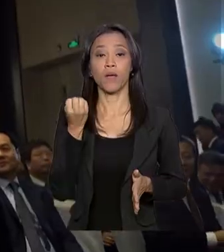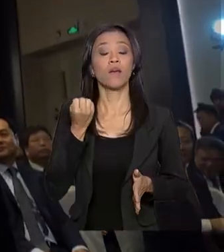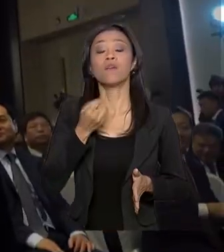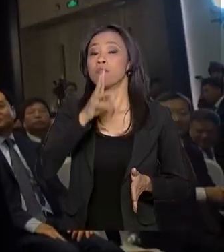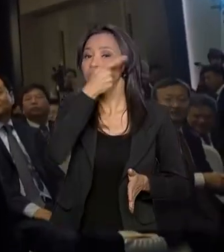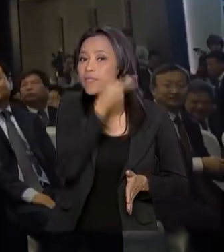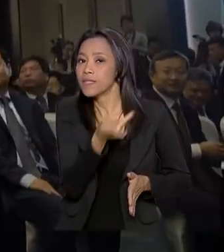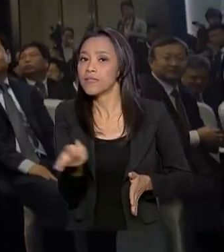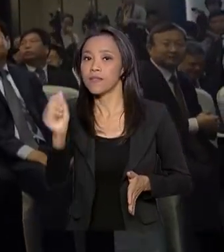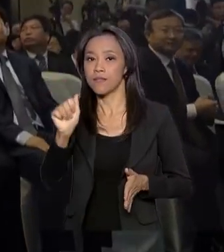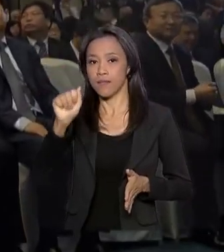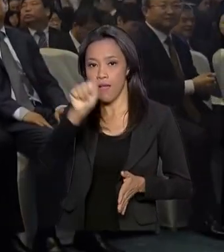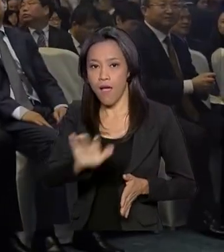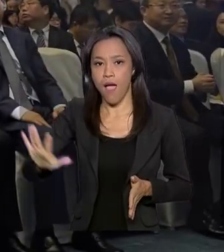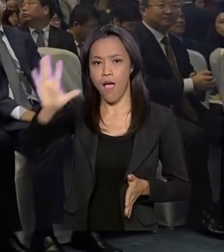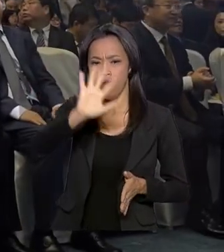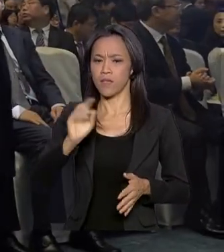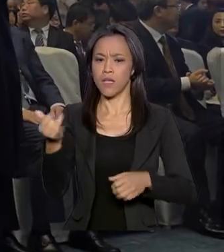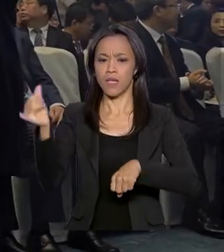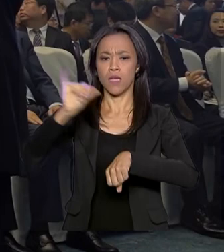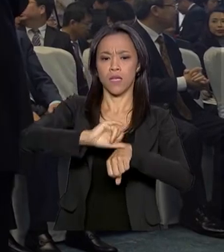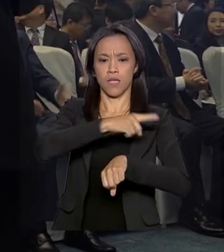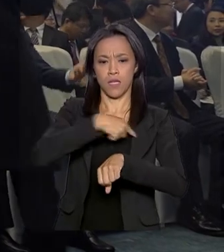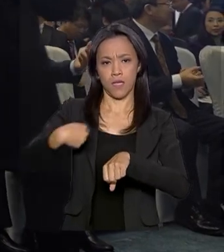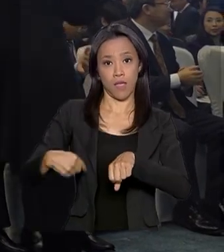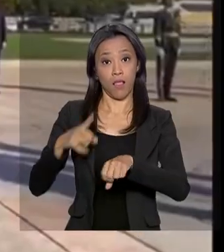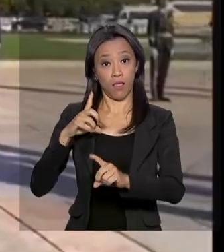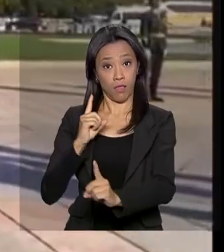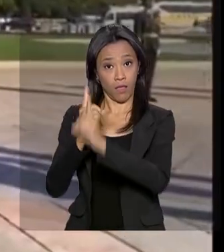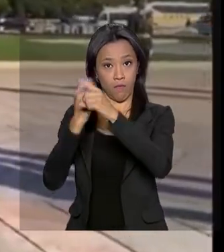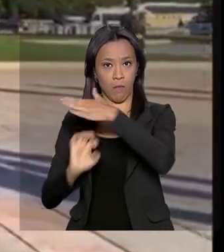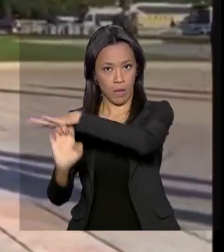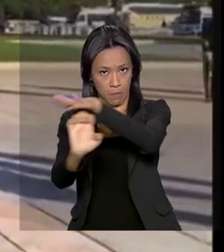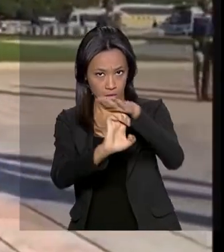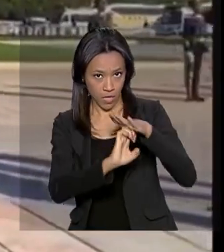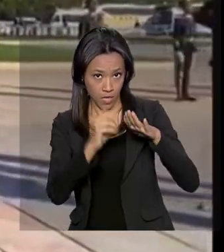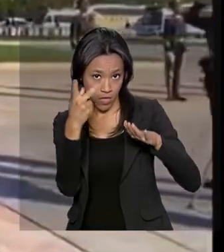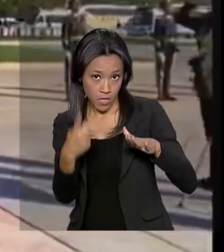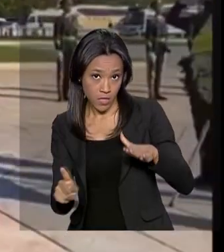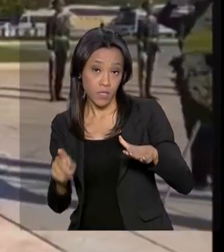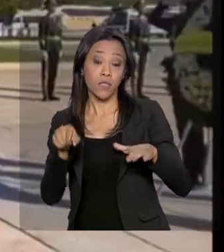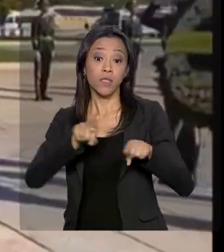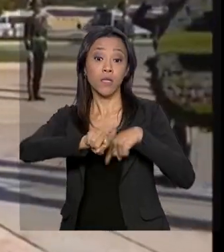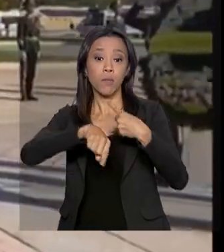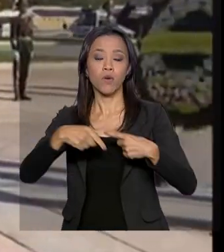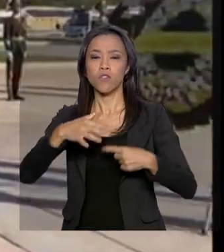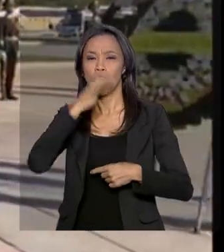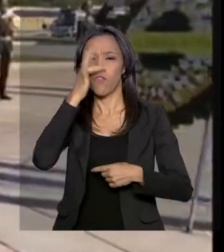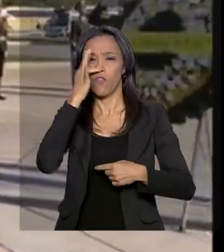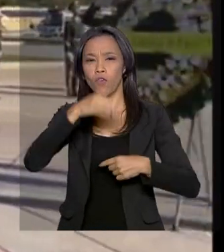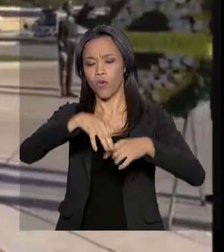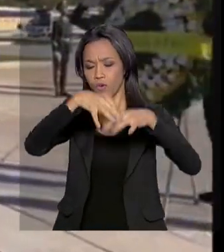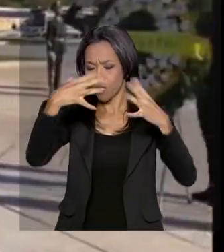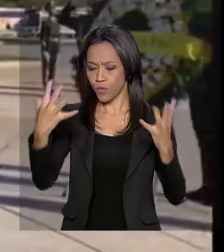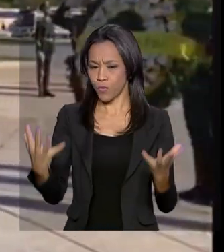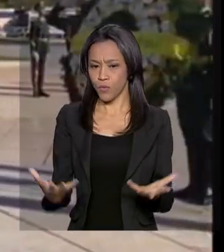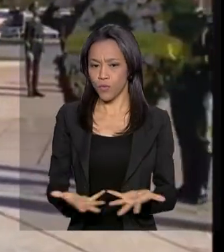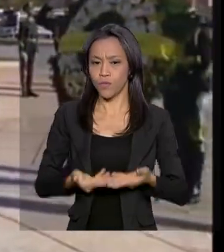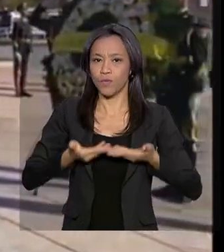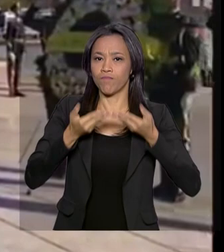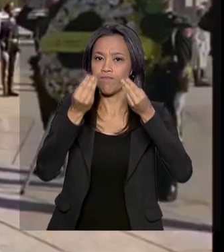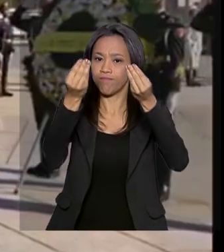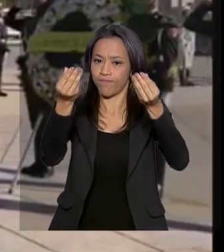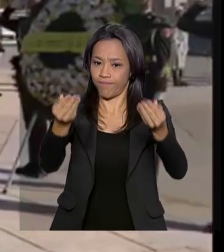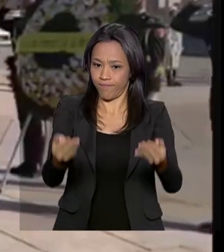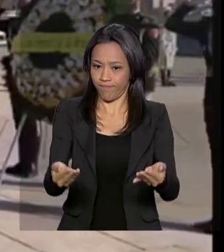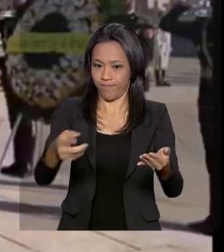Pequim, teve encontro com empresários brasileiros e chineses. Depois, colocou flores no Monumento aos Heróis do Povo, no centro da capital.